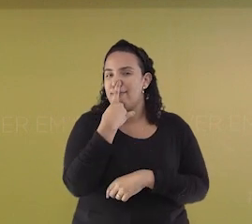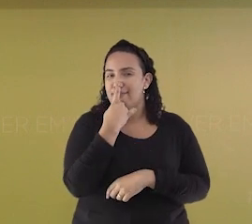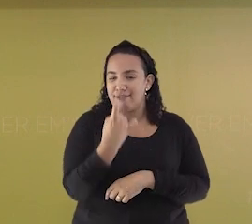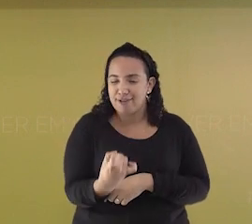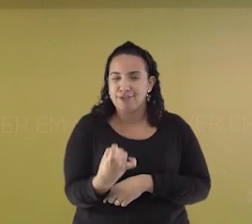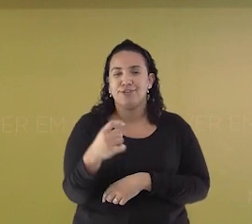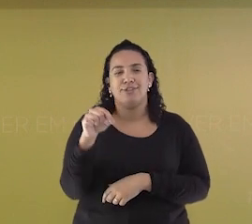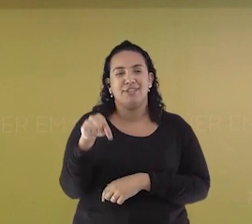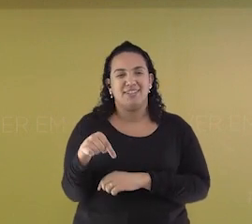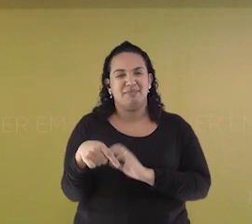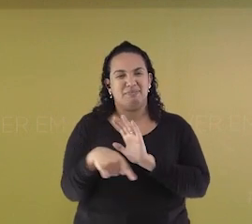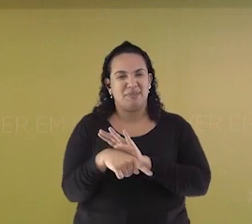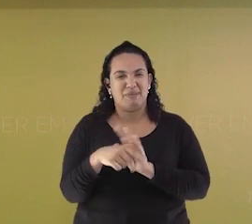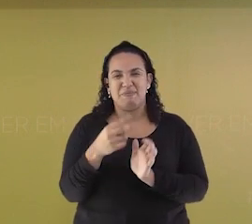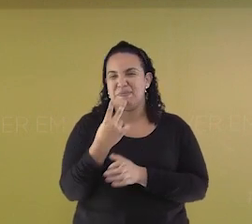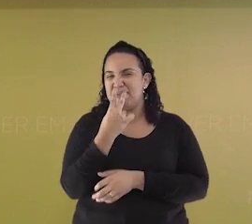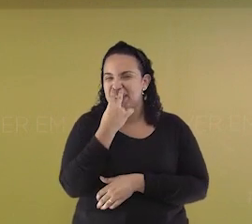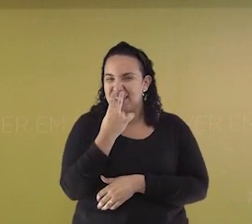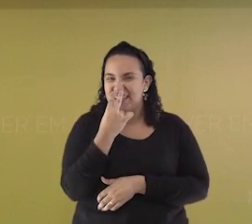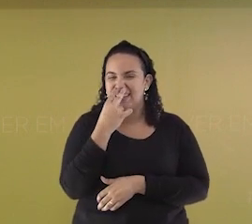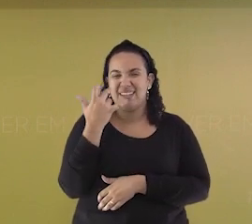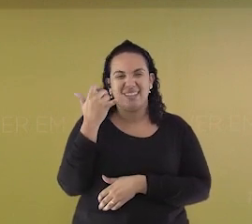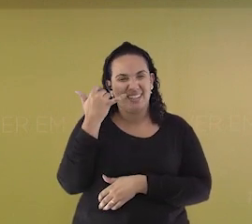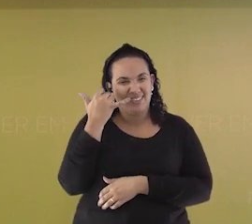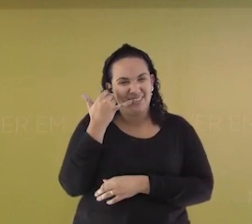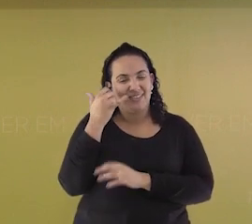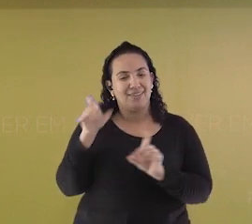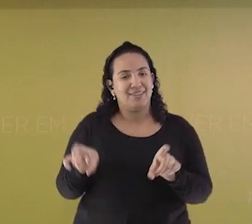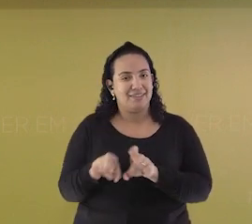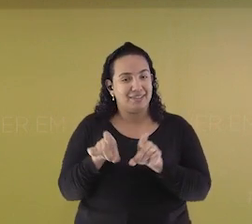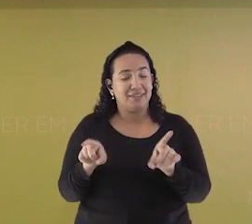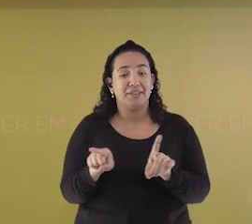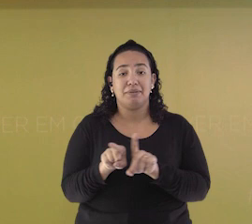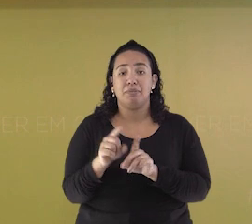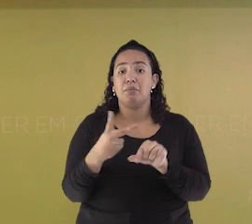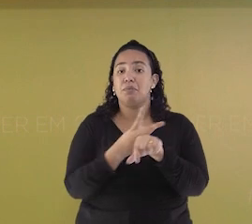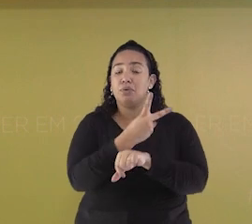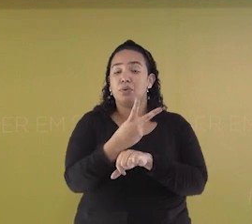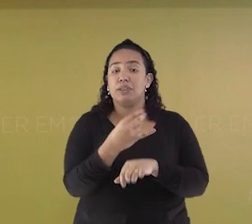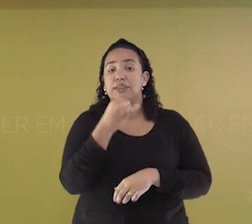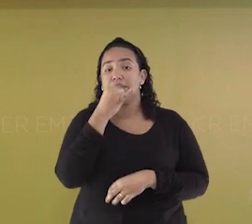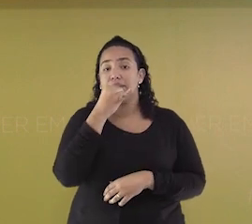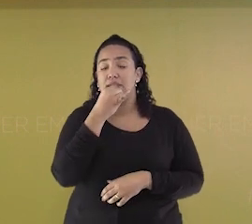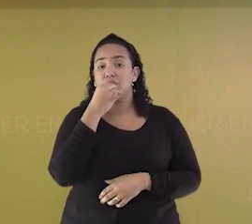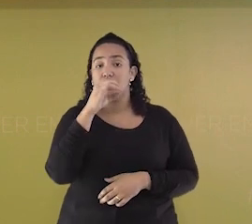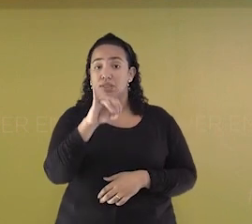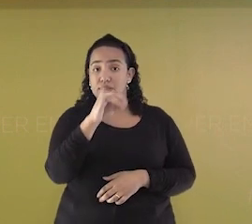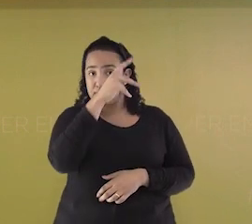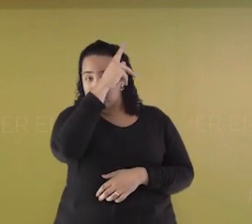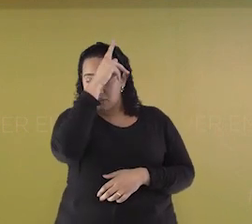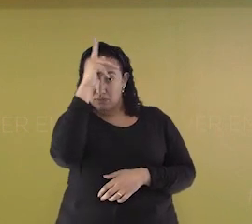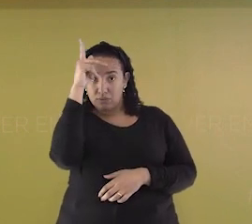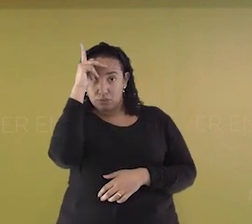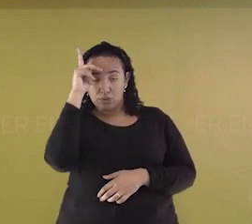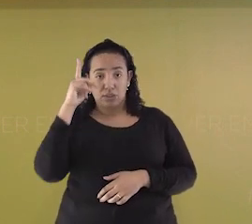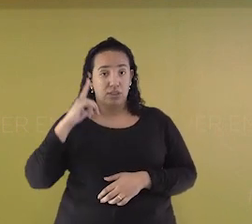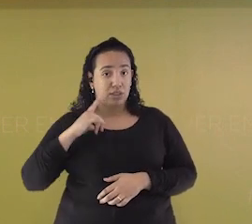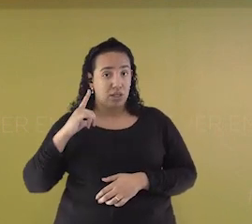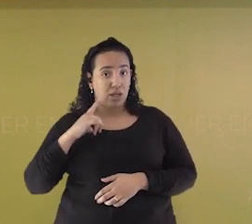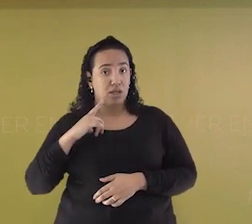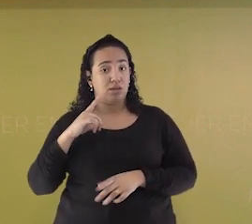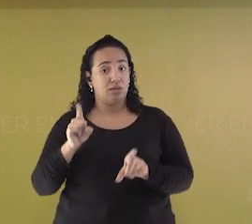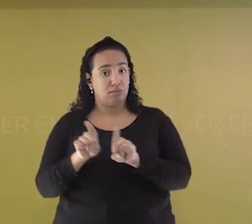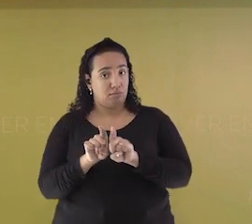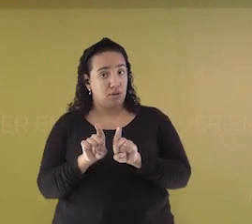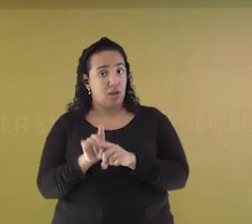lixo eletrônico e pilhas ou baterias. Pesquise também serviços da prefeitura para recolher móveis usados